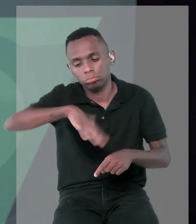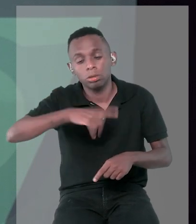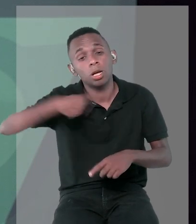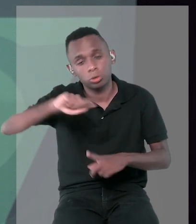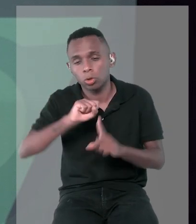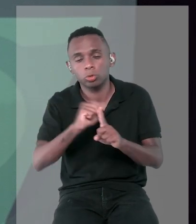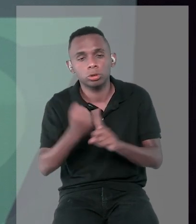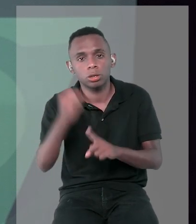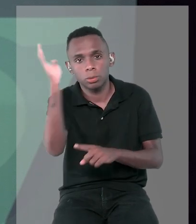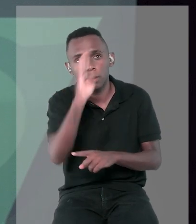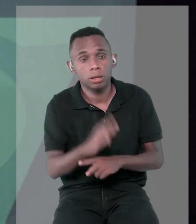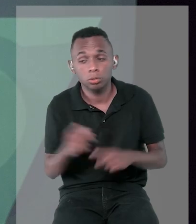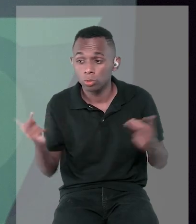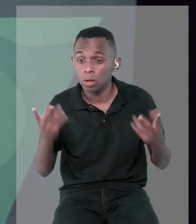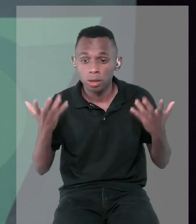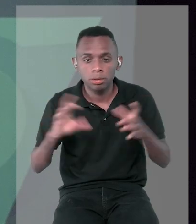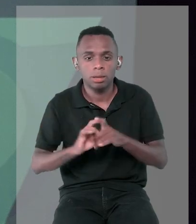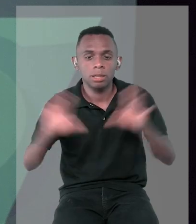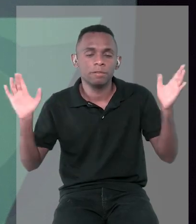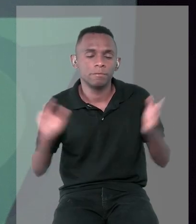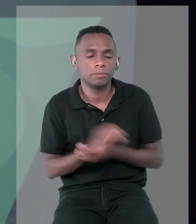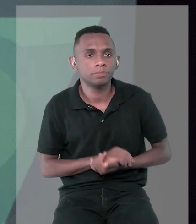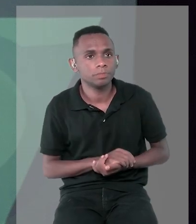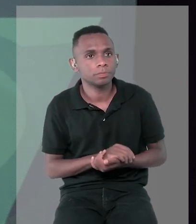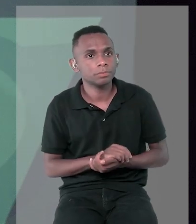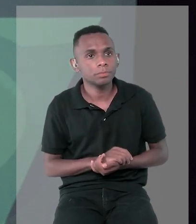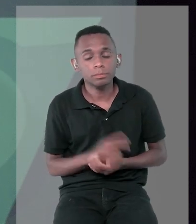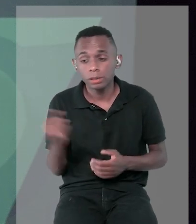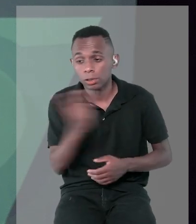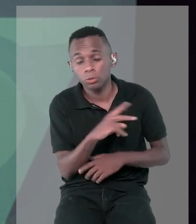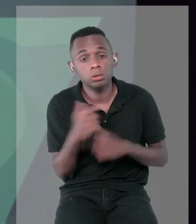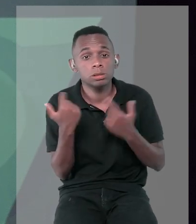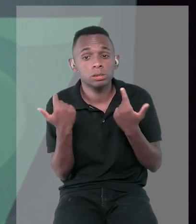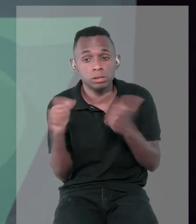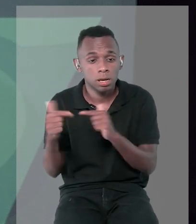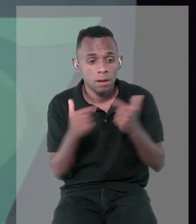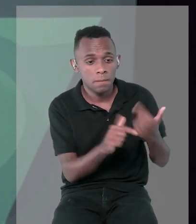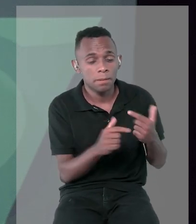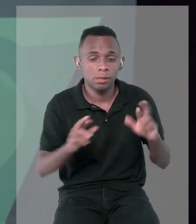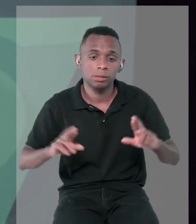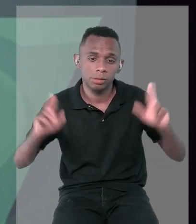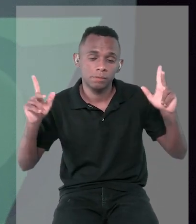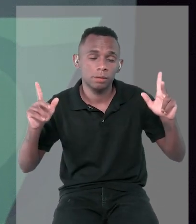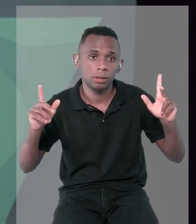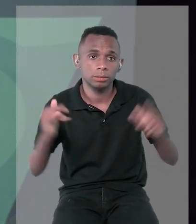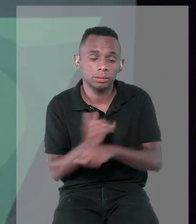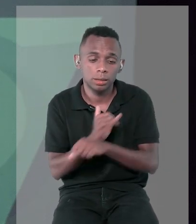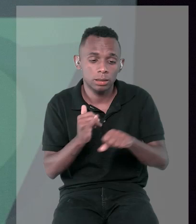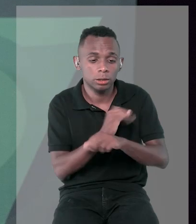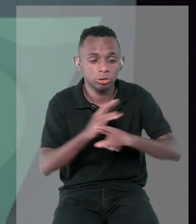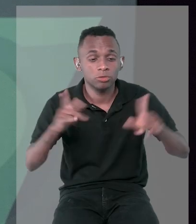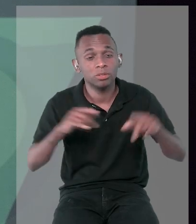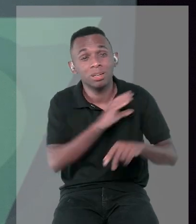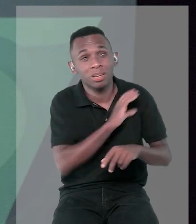querem, né? Então, eu acho que elas trabalham de modos diferentes, né? A Clarice